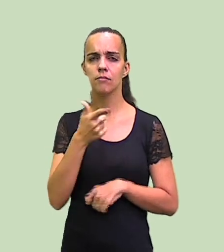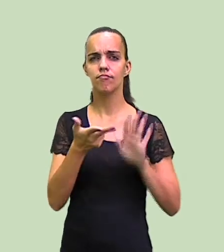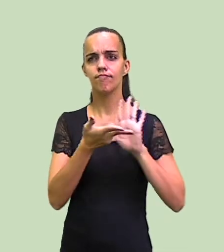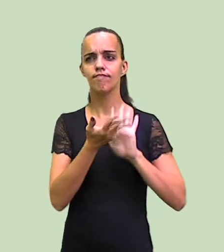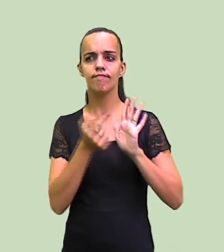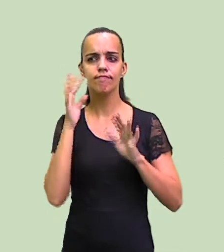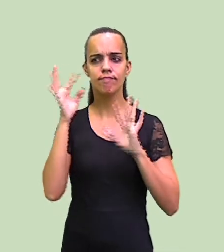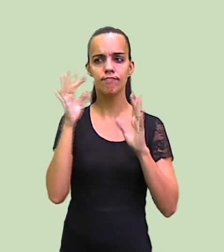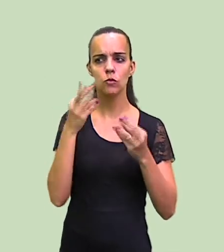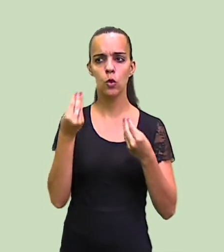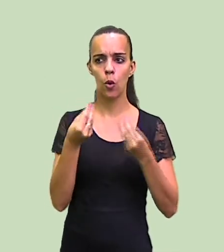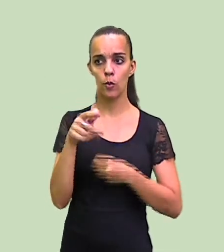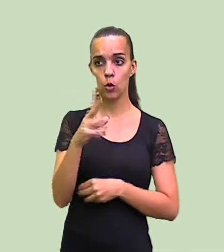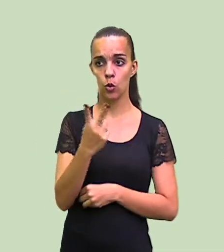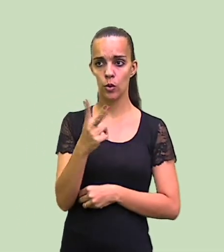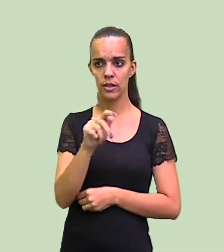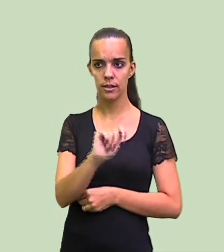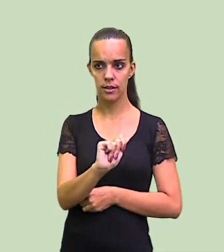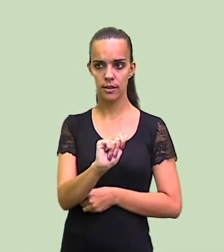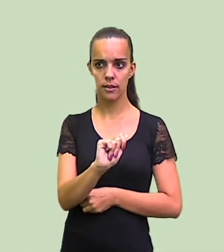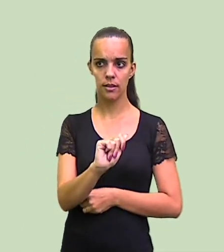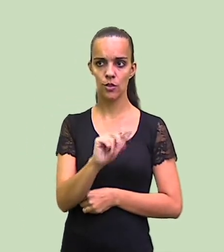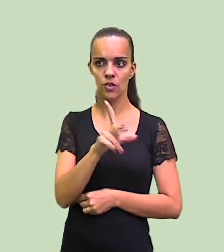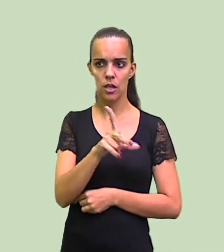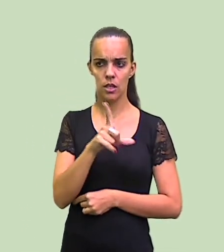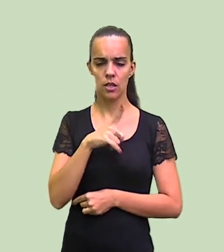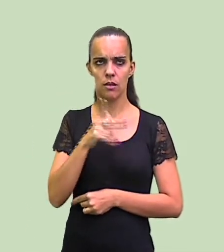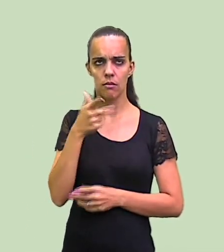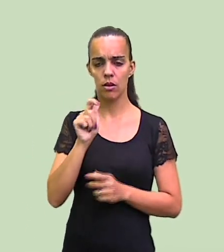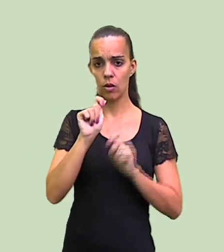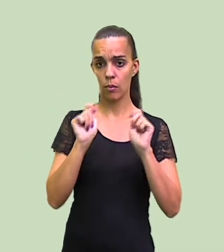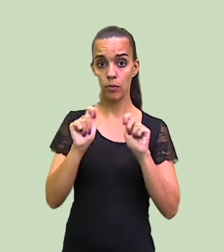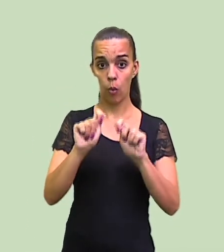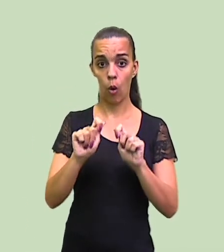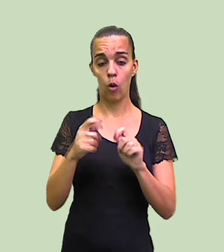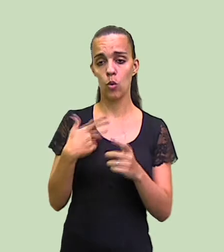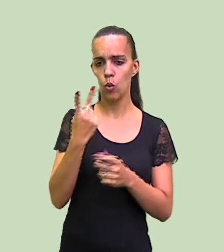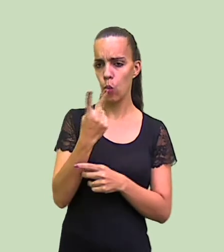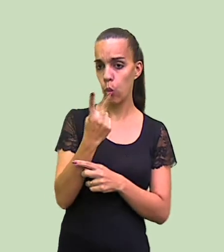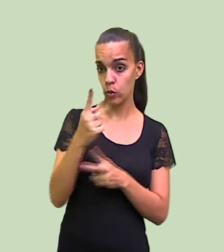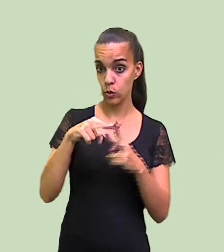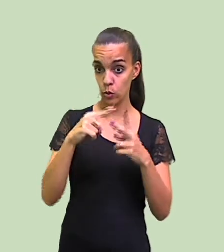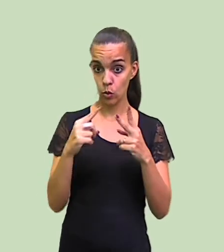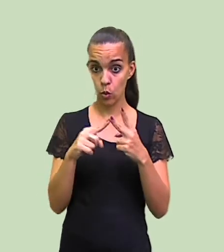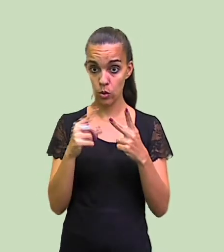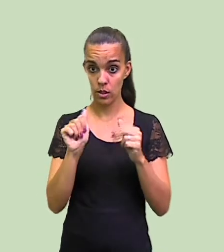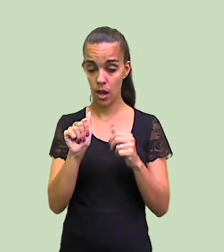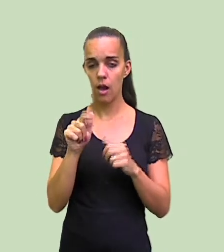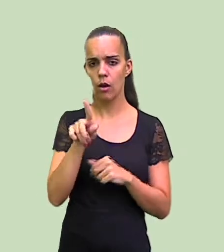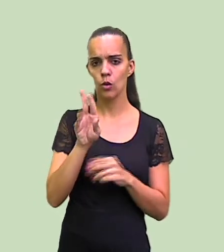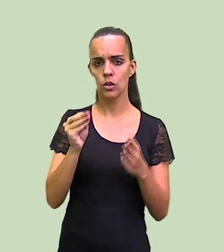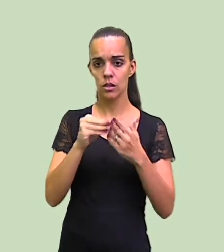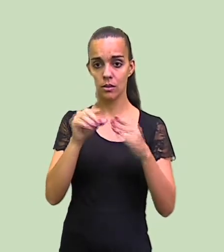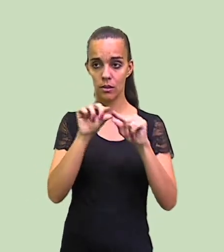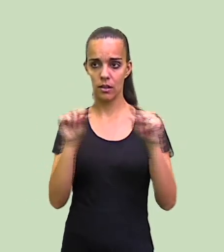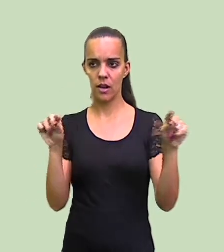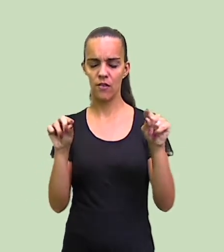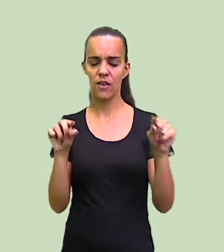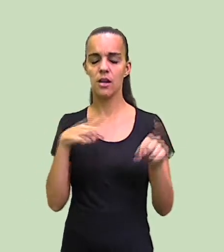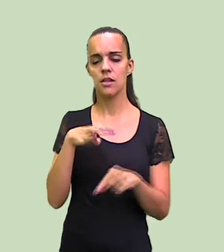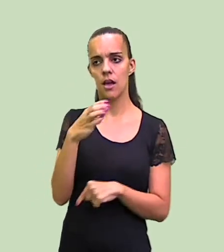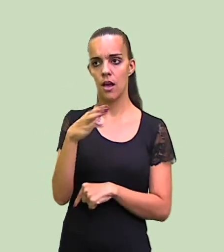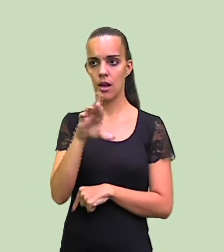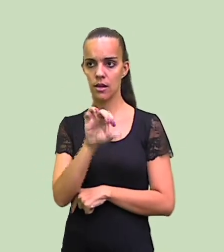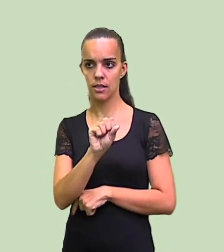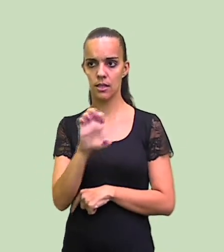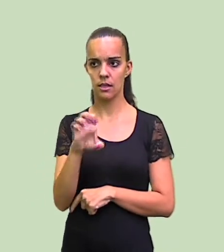encontrar os 2 As, ponha a crase e seja feliz. Mas ainda não acabou por hoje.